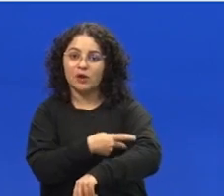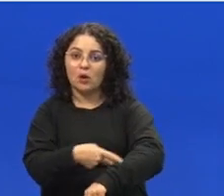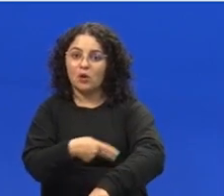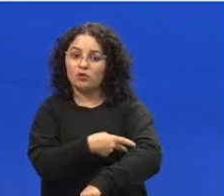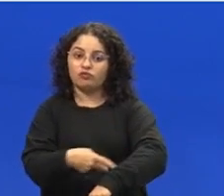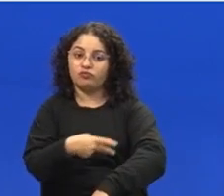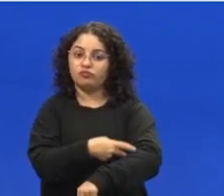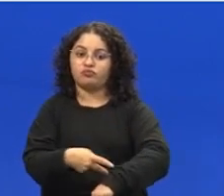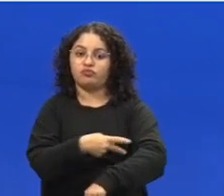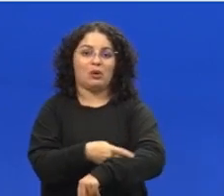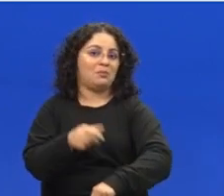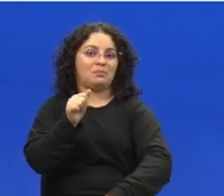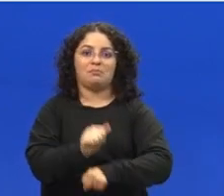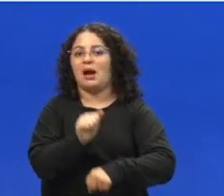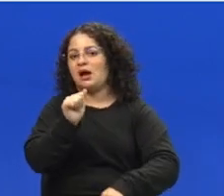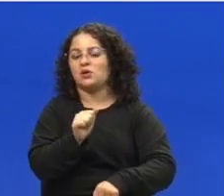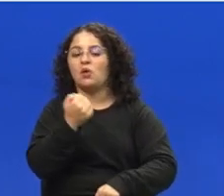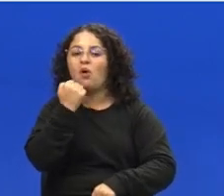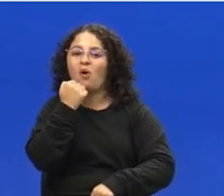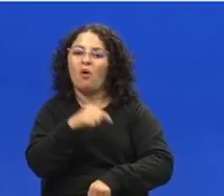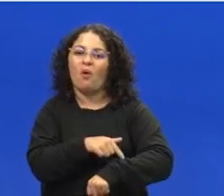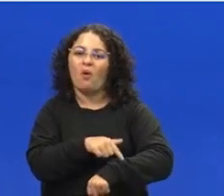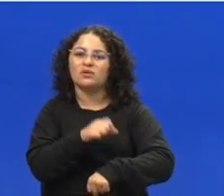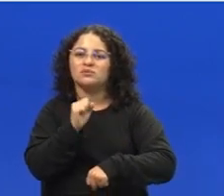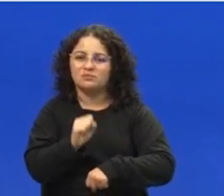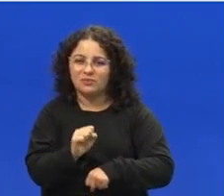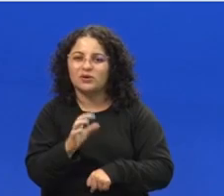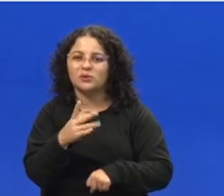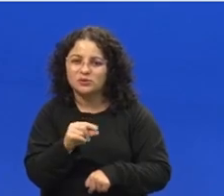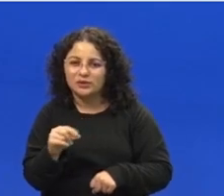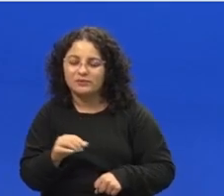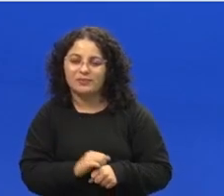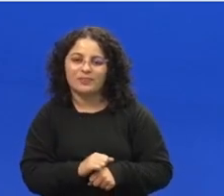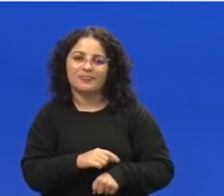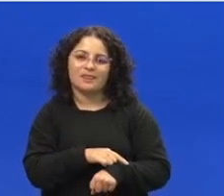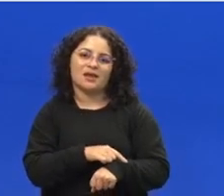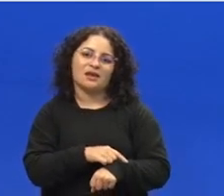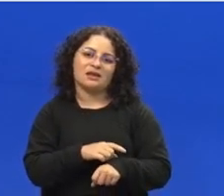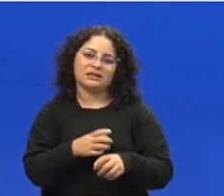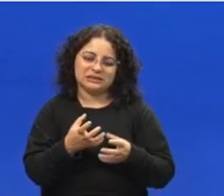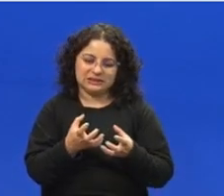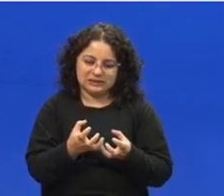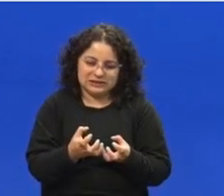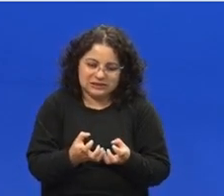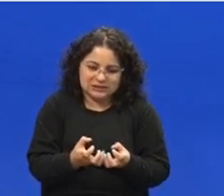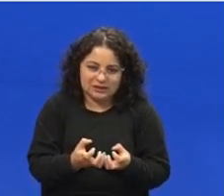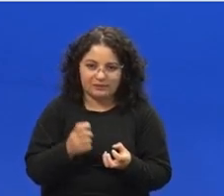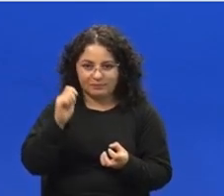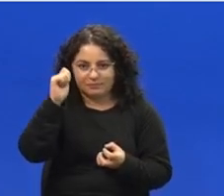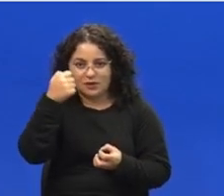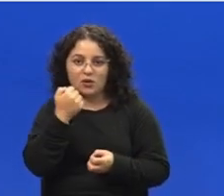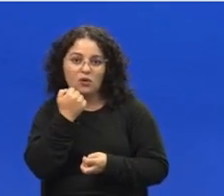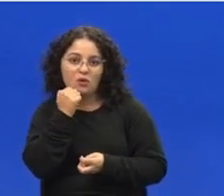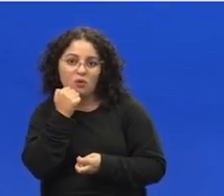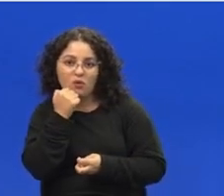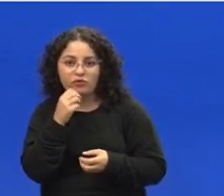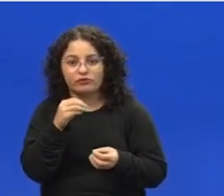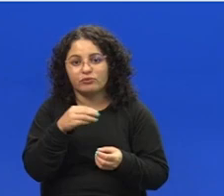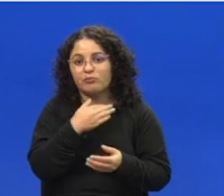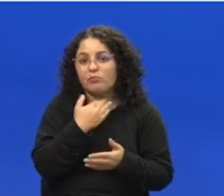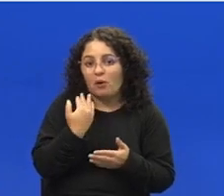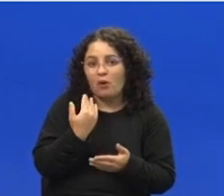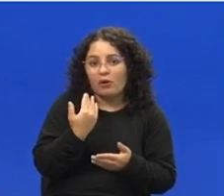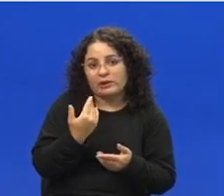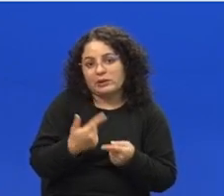da vascularização e esse osso ele pode sofrer uma necrose, então o osso morre por falta de